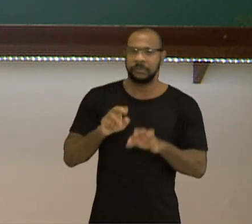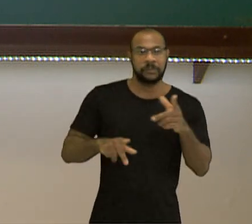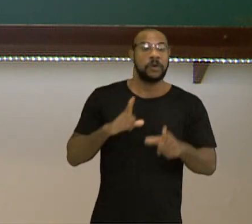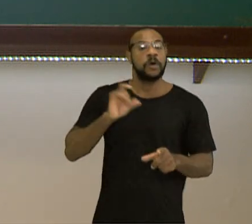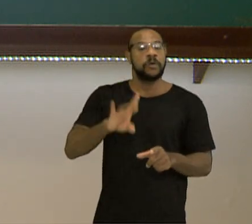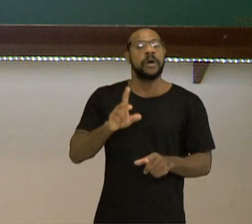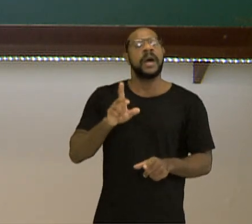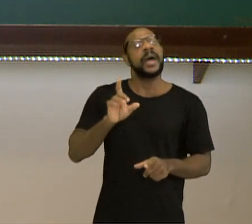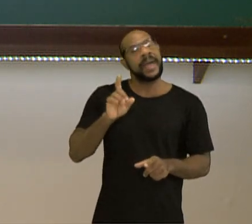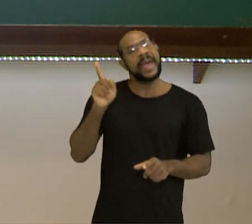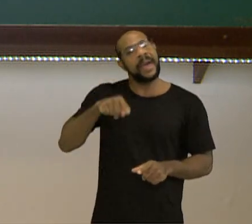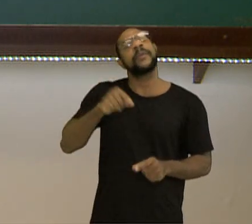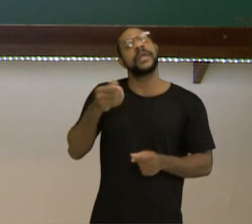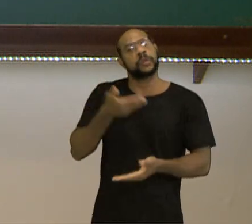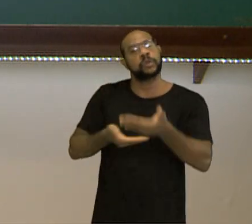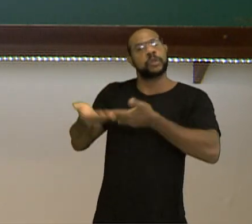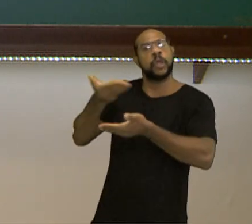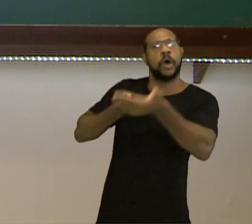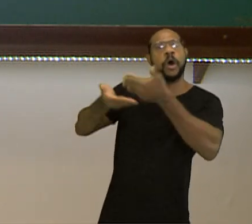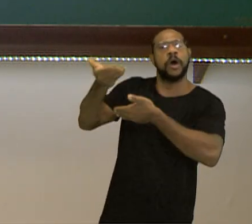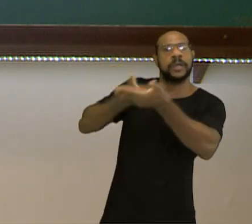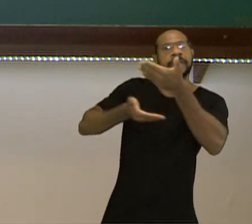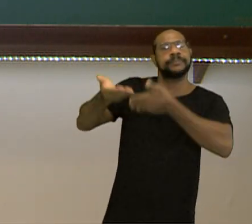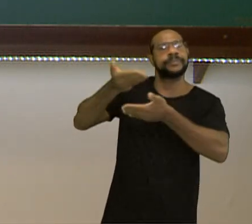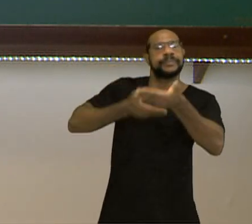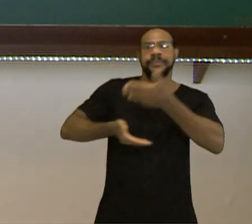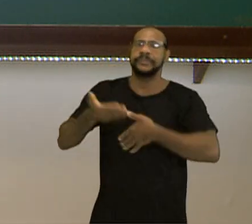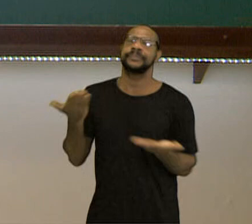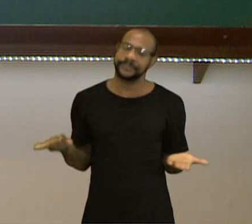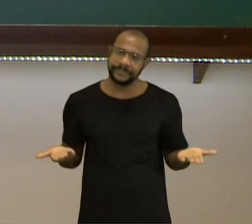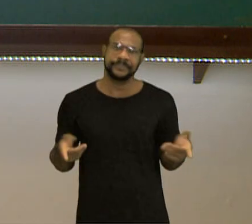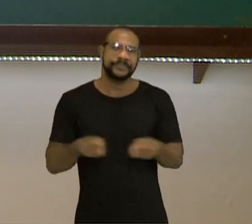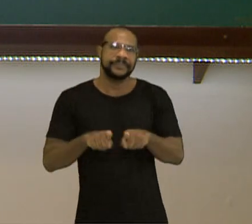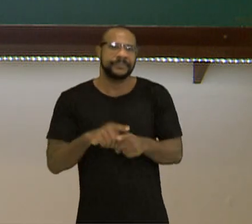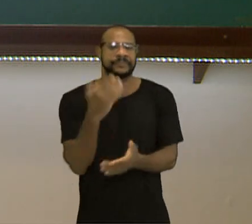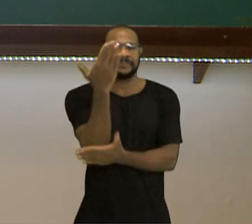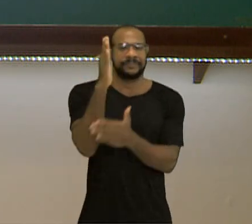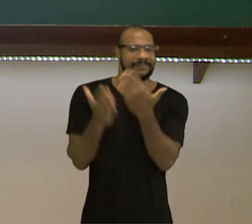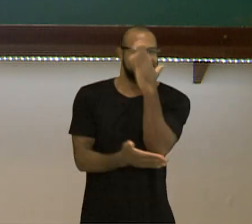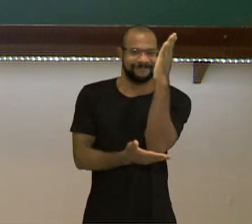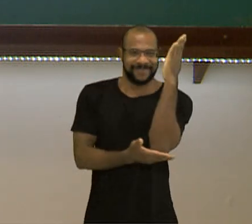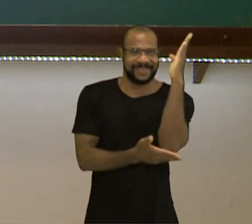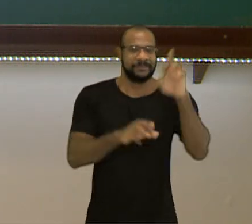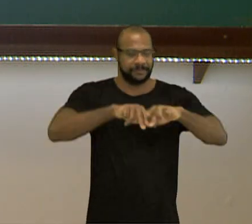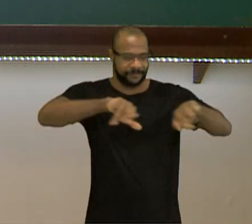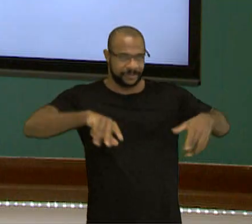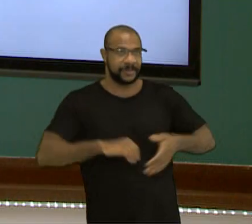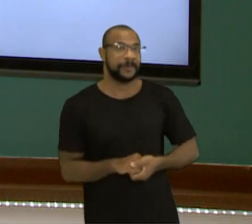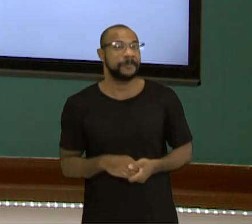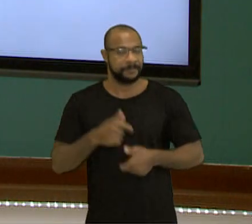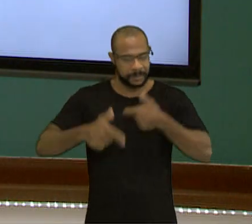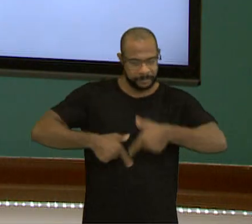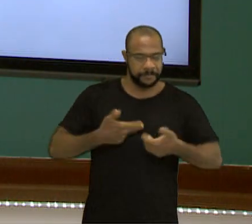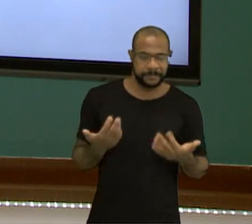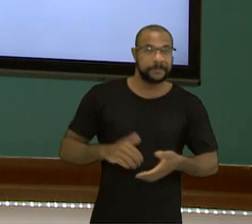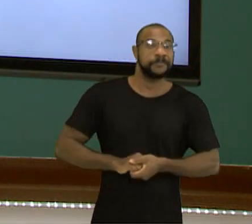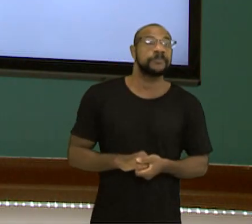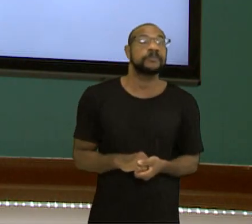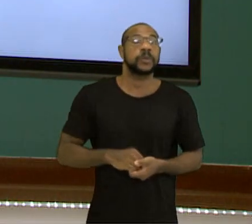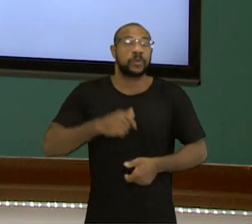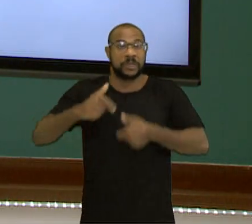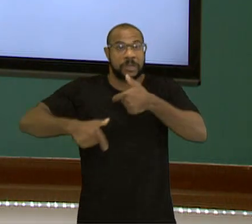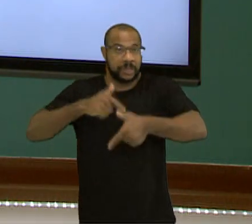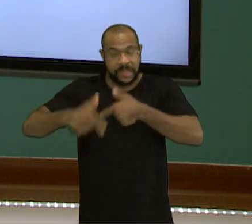troca que os portugueses faziam com os indígenas em troca da madeira. Beleza? A mão de obra